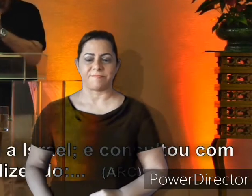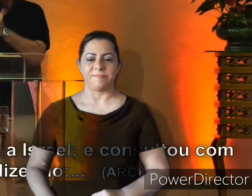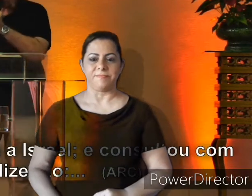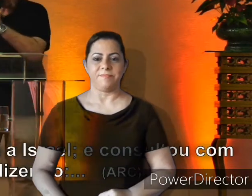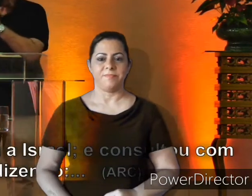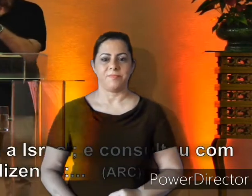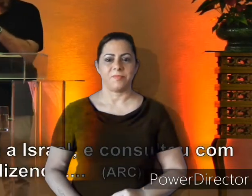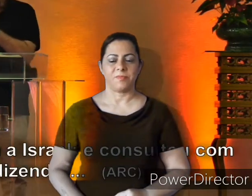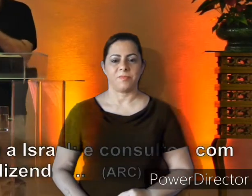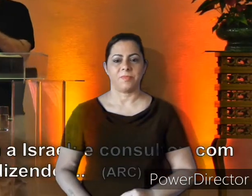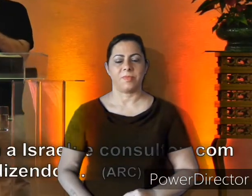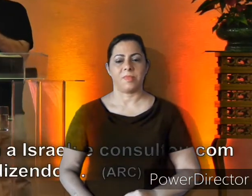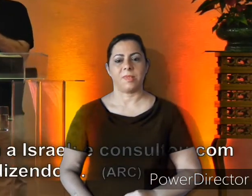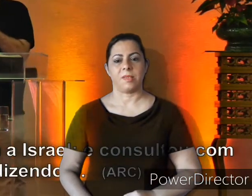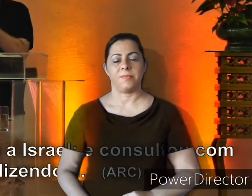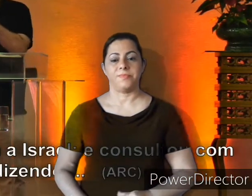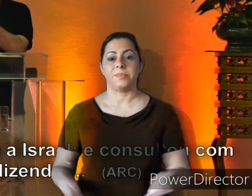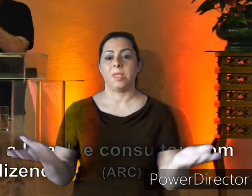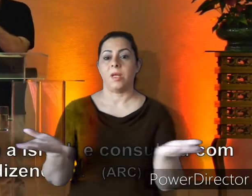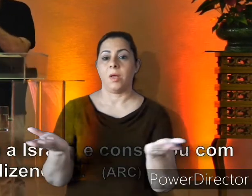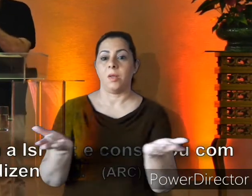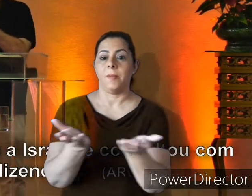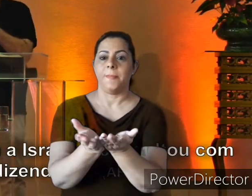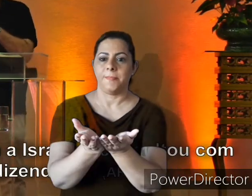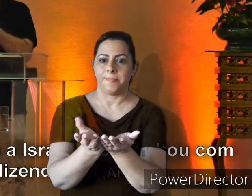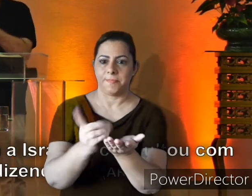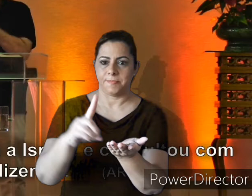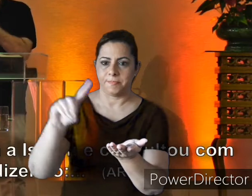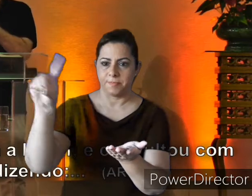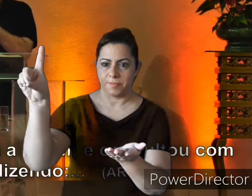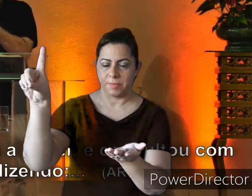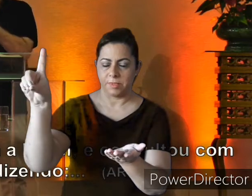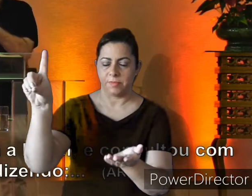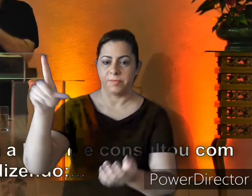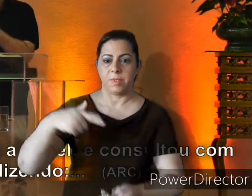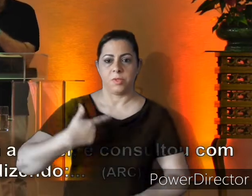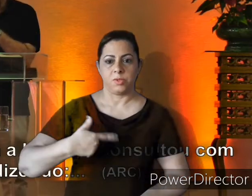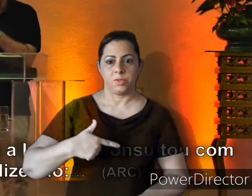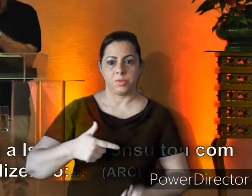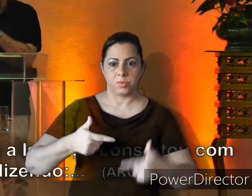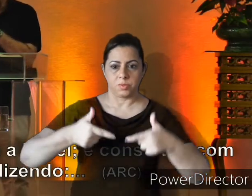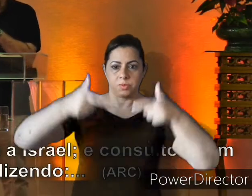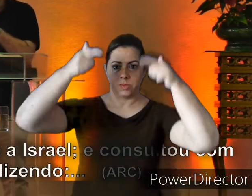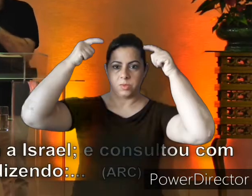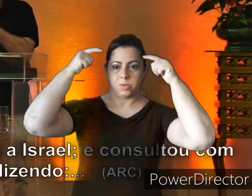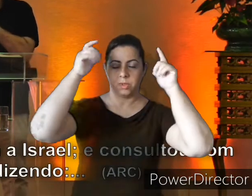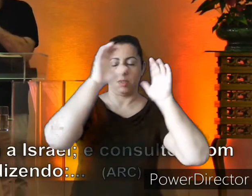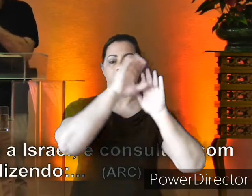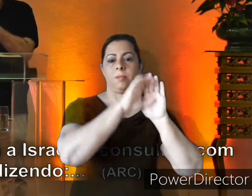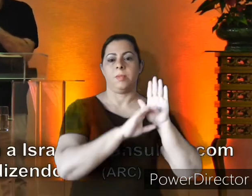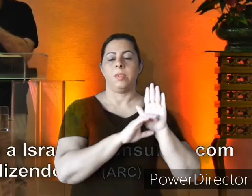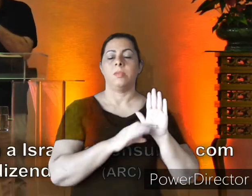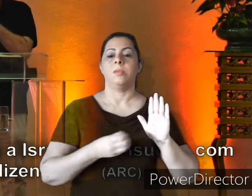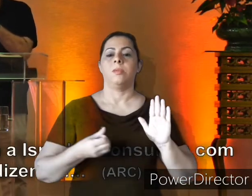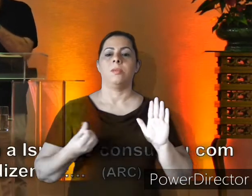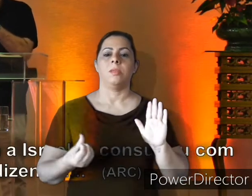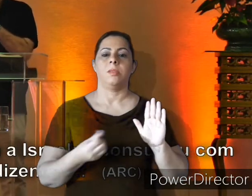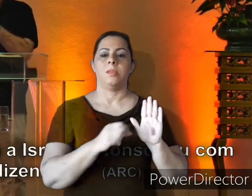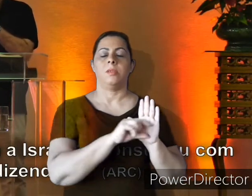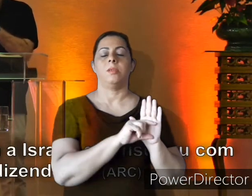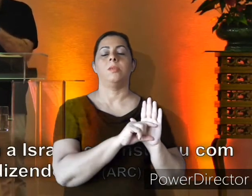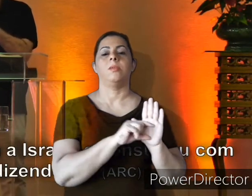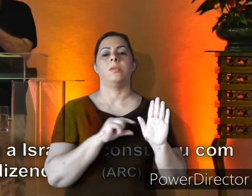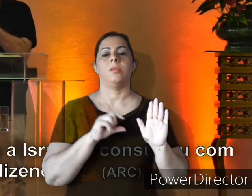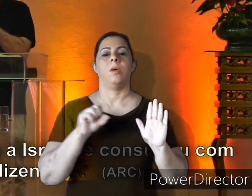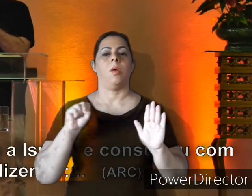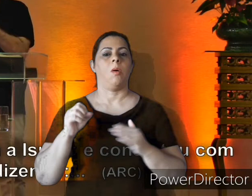6, versículo 8 em diante. E o rei da Síria fazia guerra a Israel